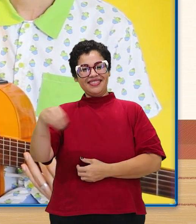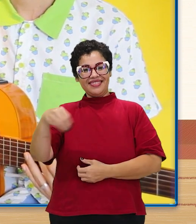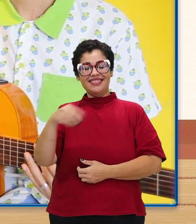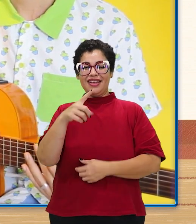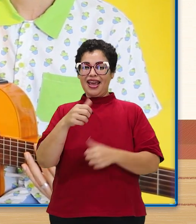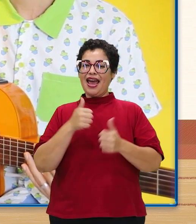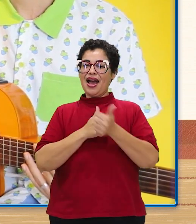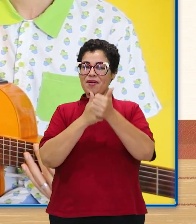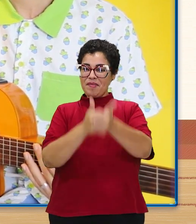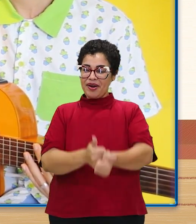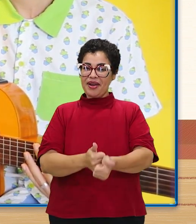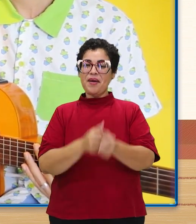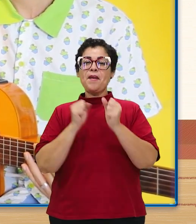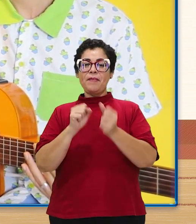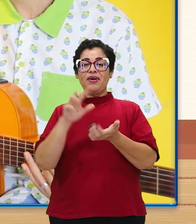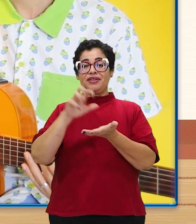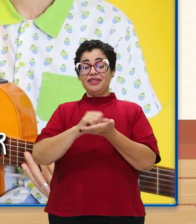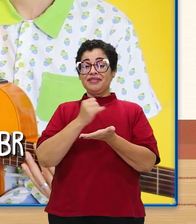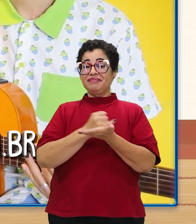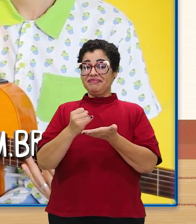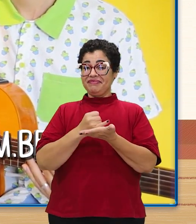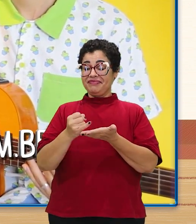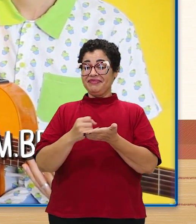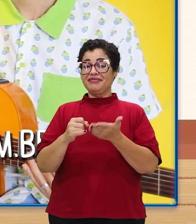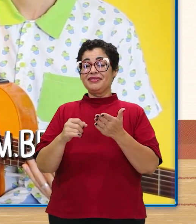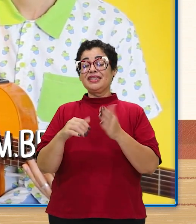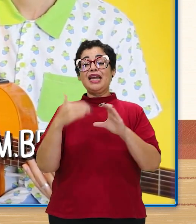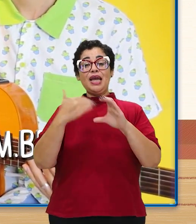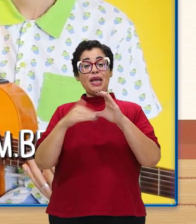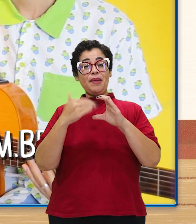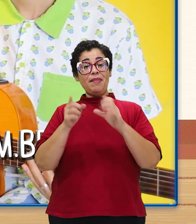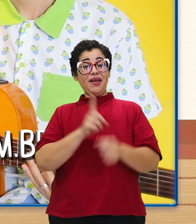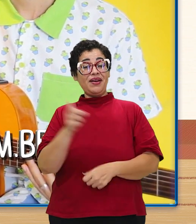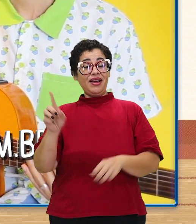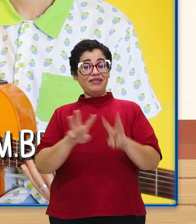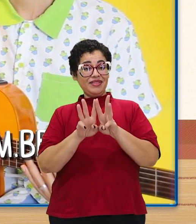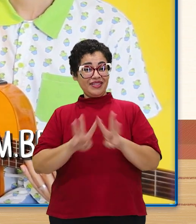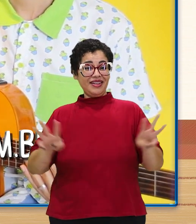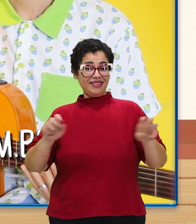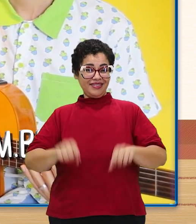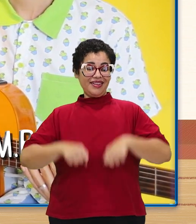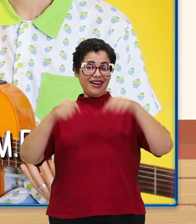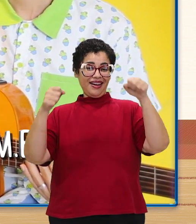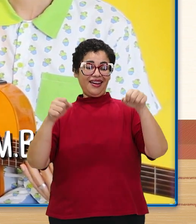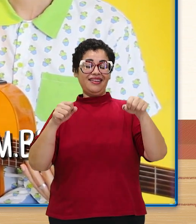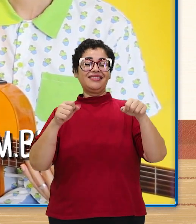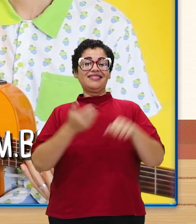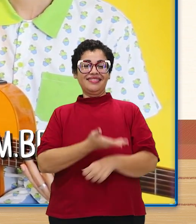quiser acompanhar a gente mais de perto, pode se inscrever também na nossa lista de e-mails lá no site